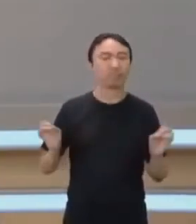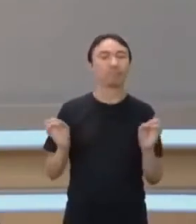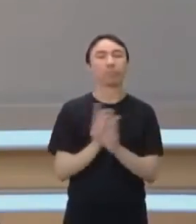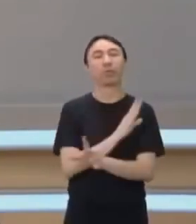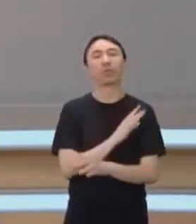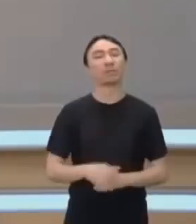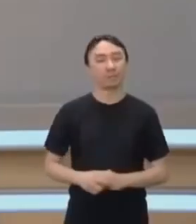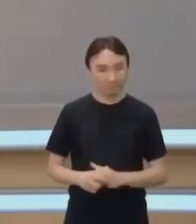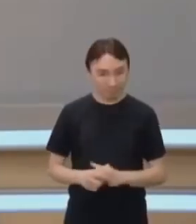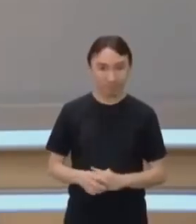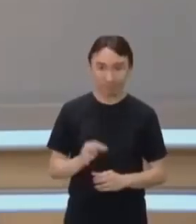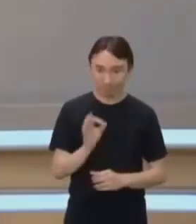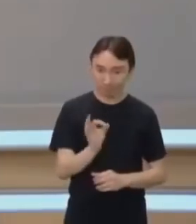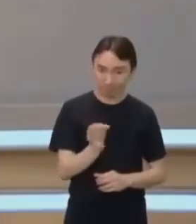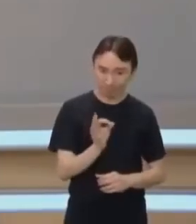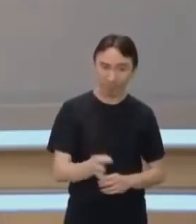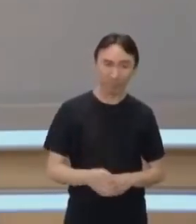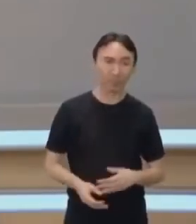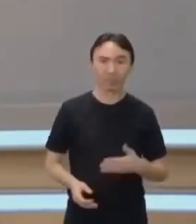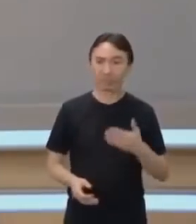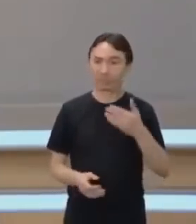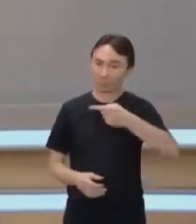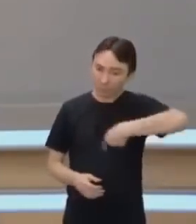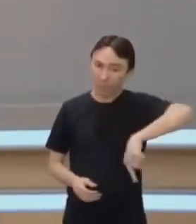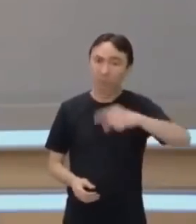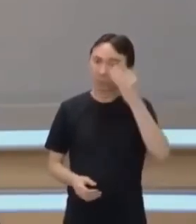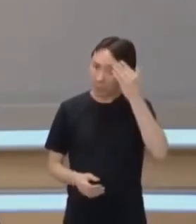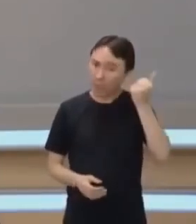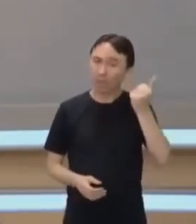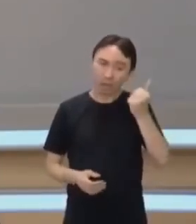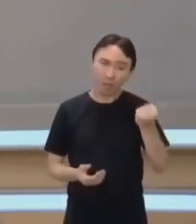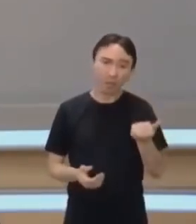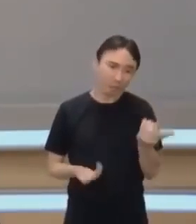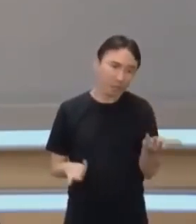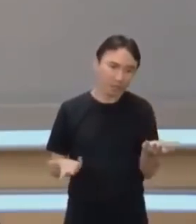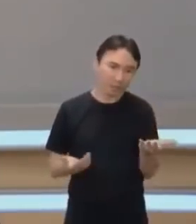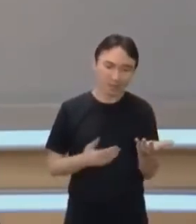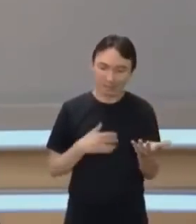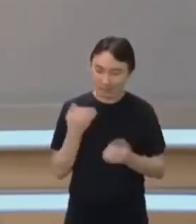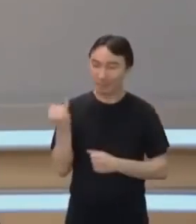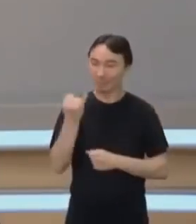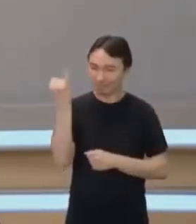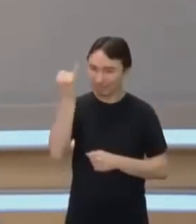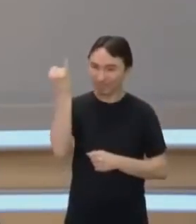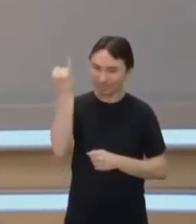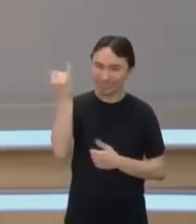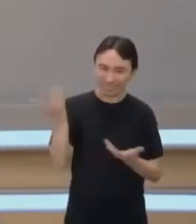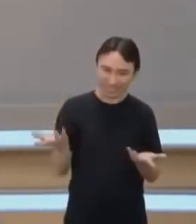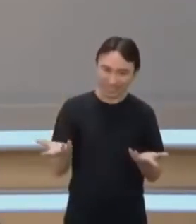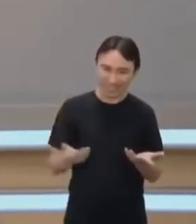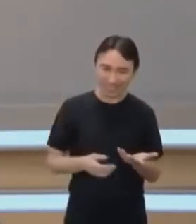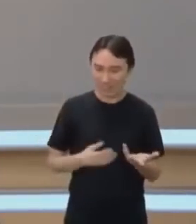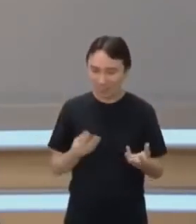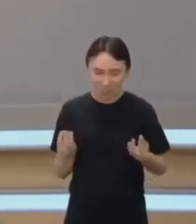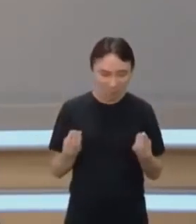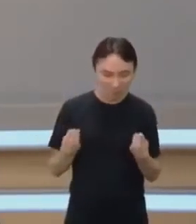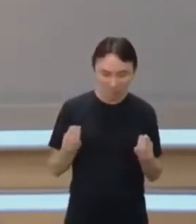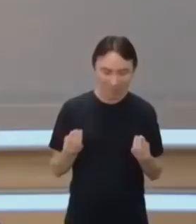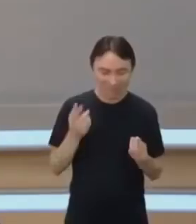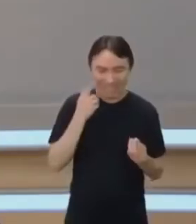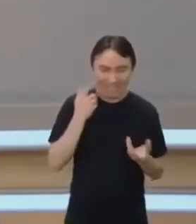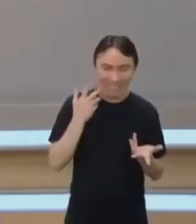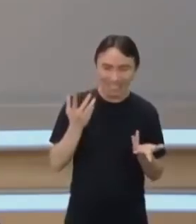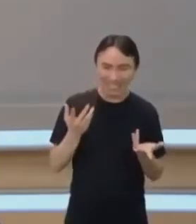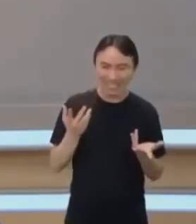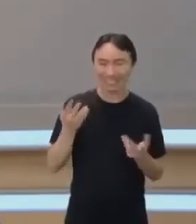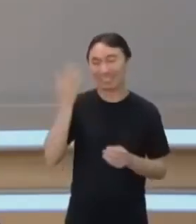Então, nós sabemos, né, a importância dessas consequências e como a gente tem que lidar com elas, e que esse